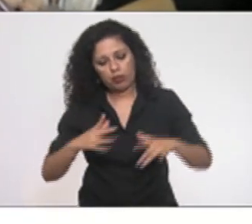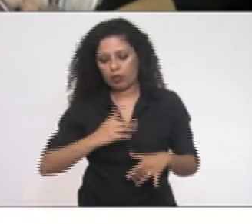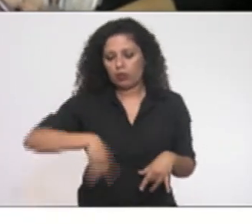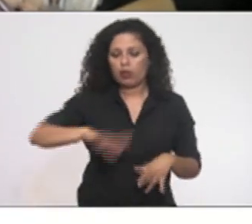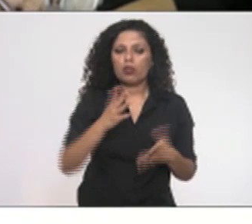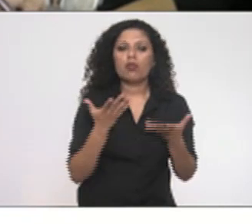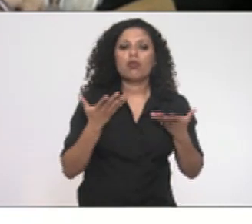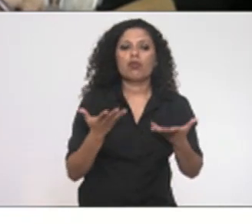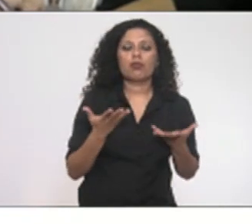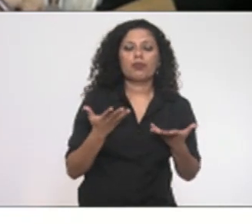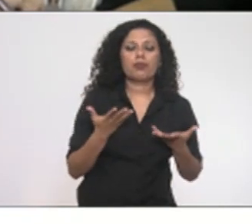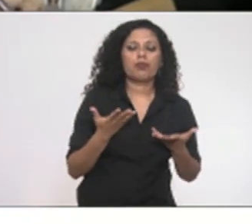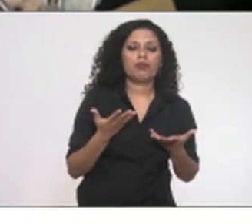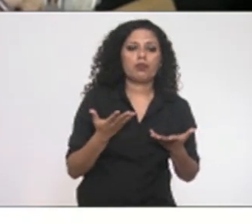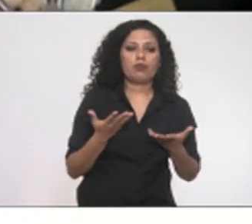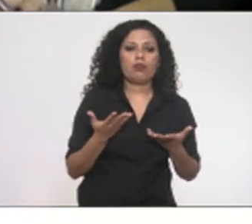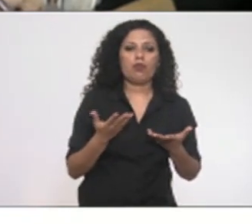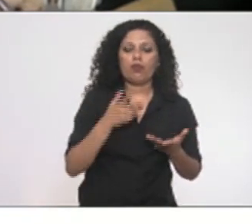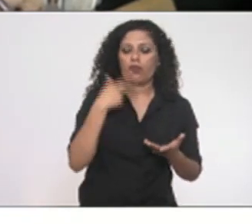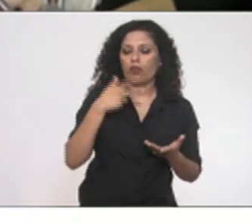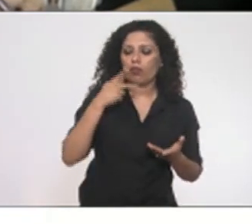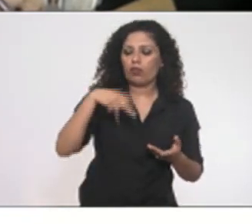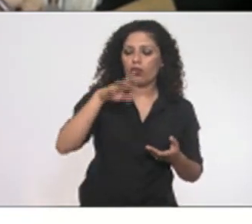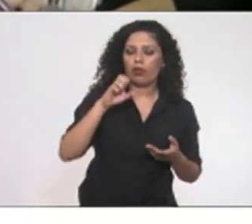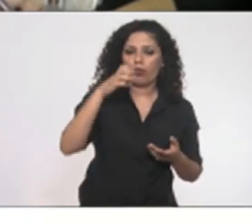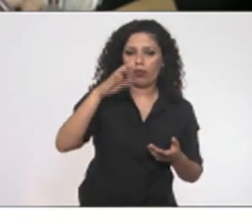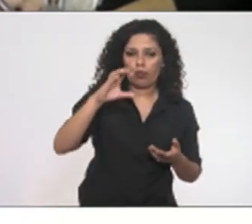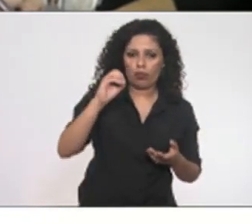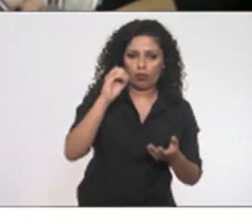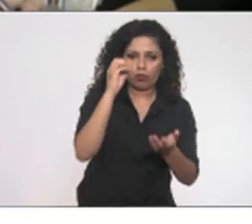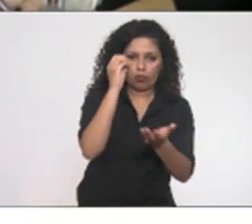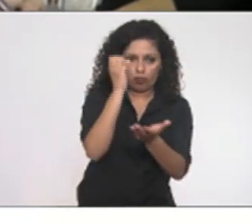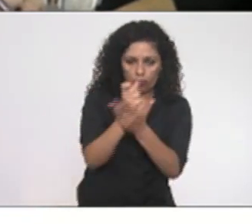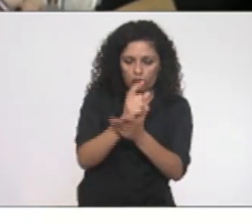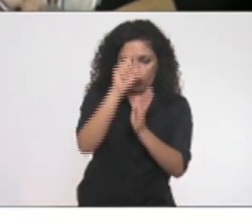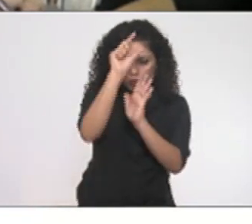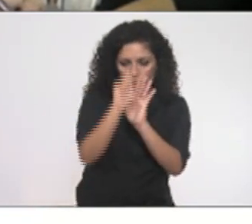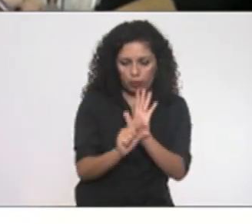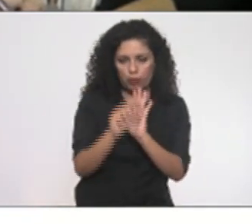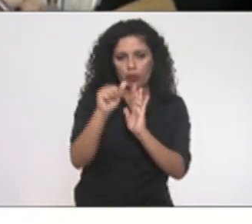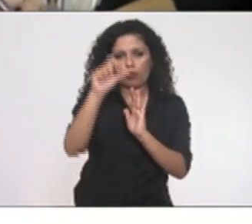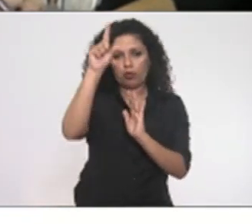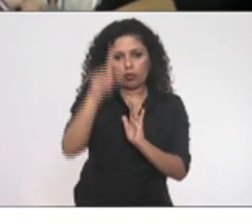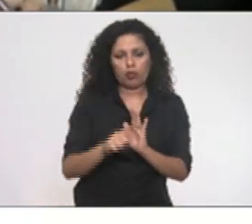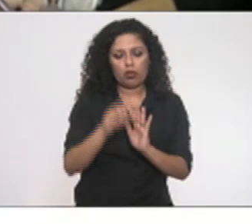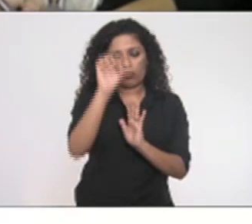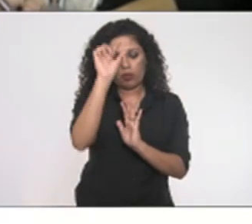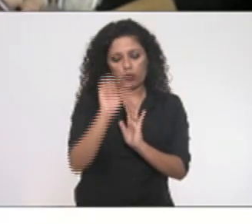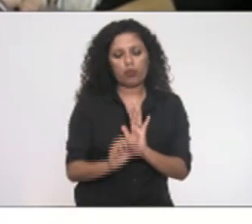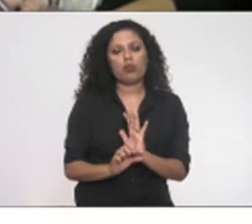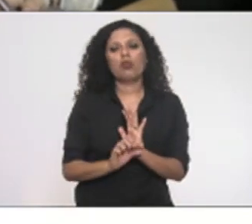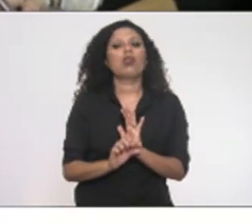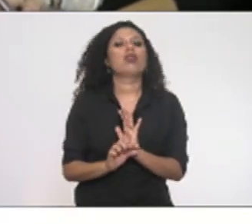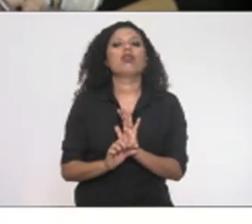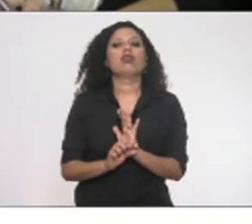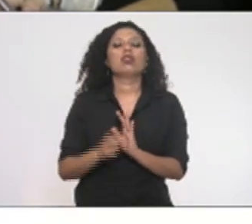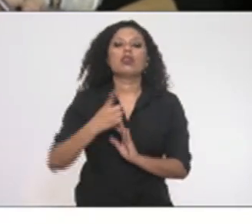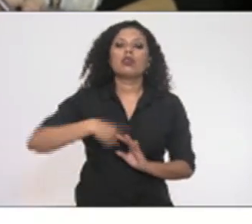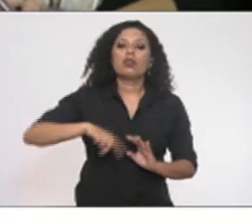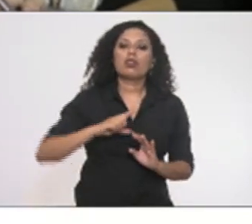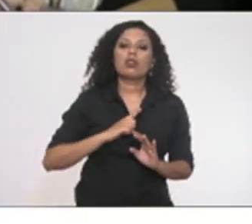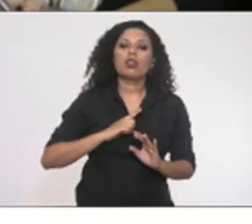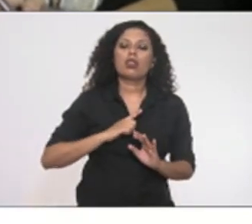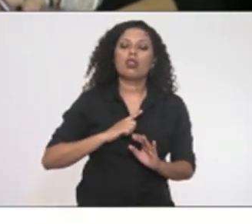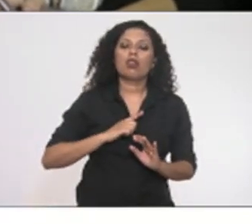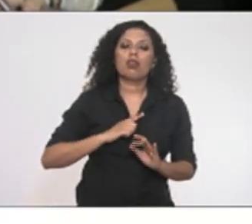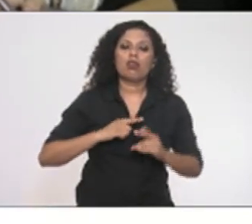que o preço do gás diminua, né? Que tenhamos mais competição e que